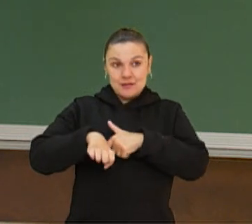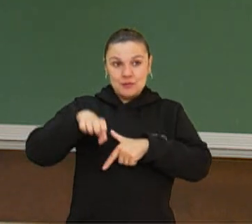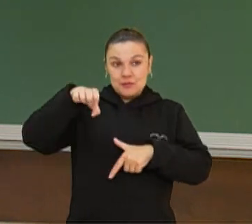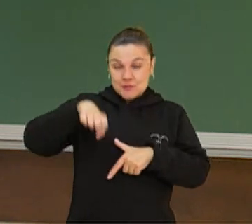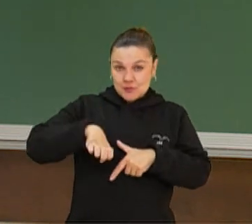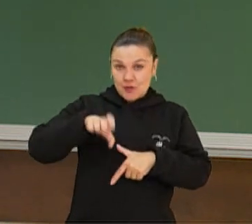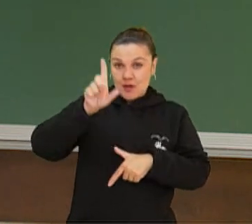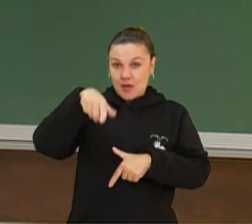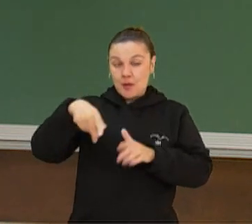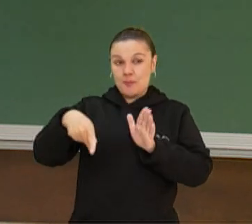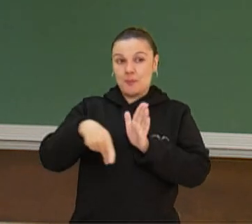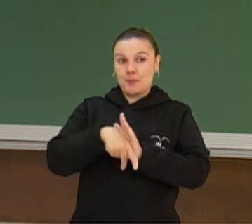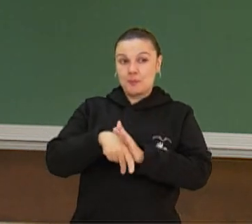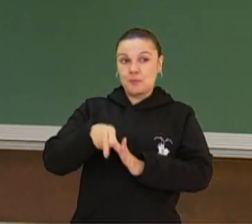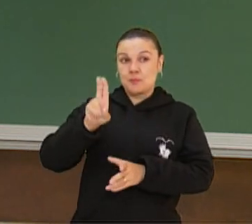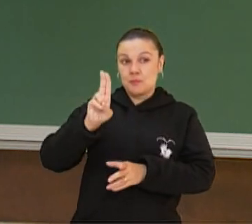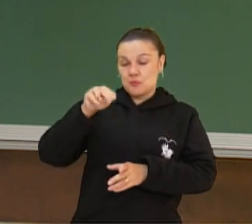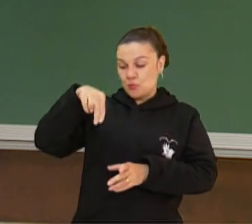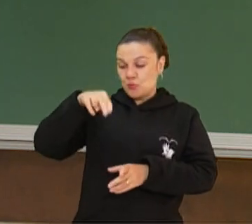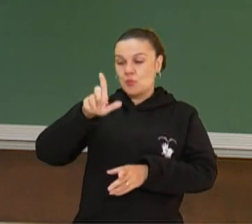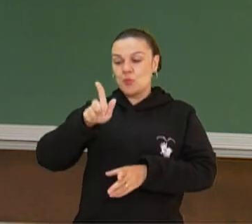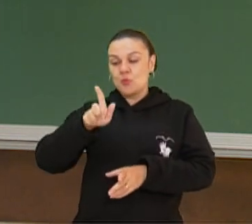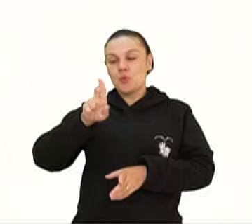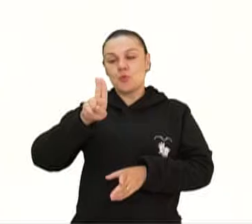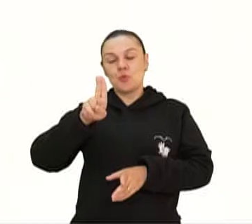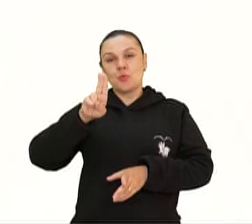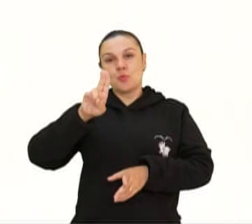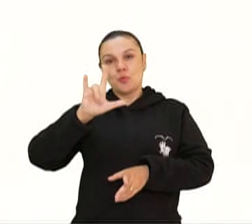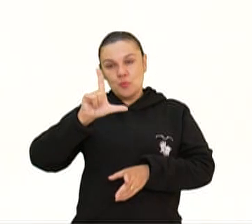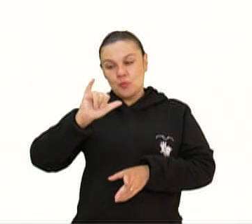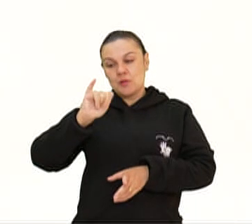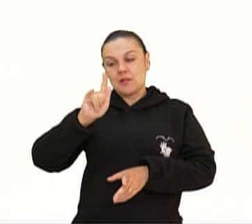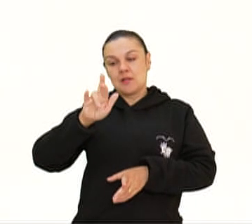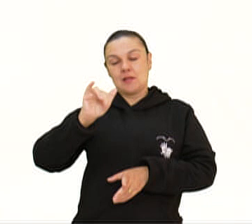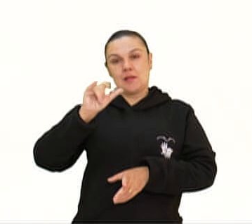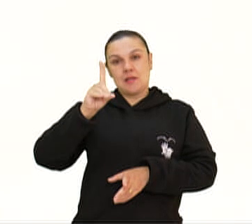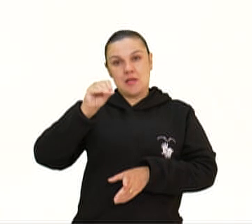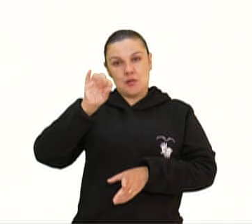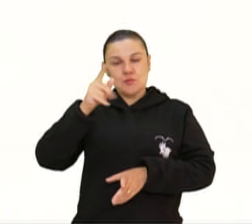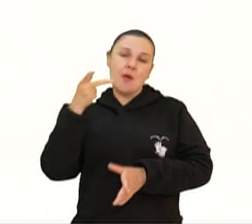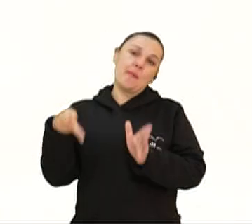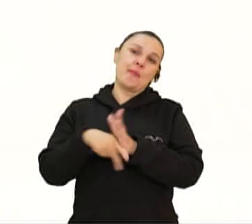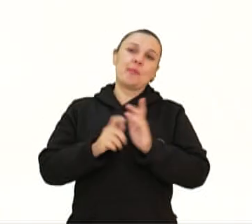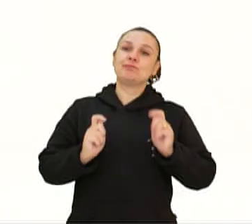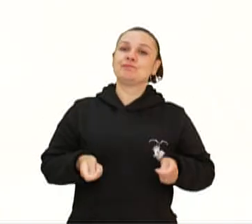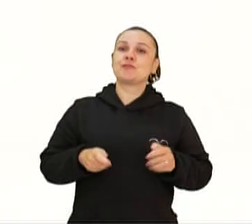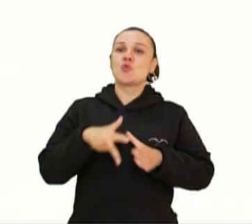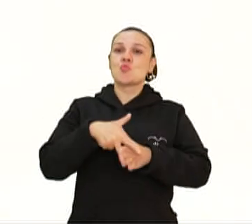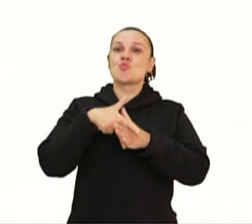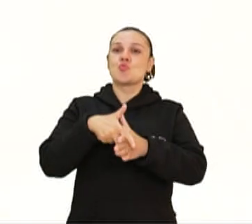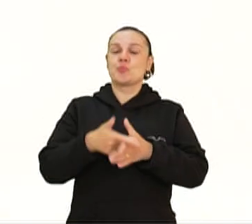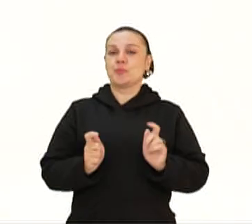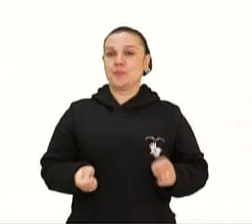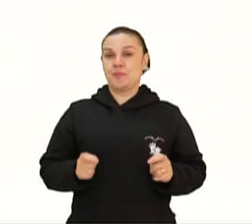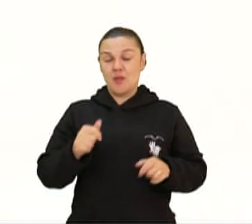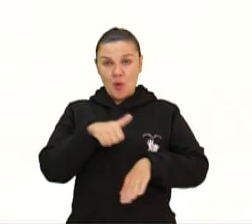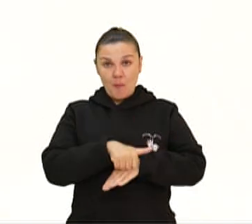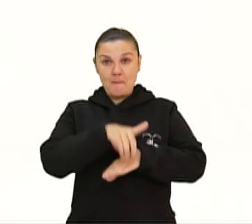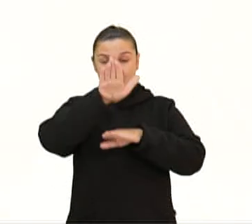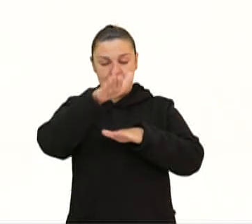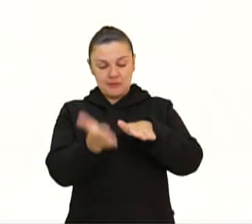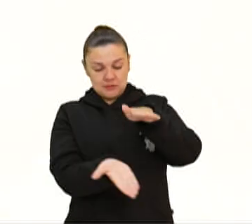no solo, os ungulígrados, que são adaptados à corrida. Quanto mais superfície eu vou apoiar no